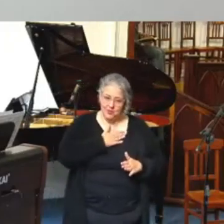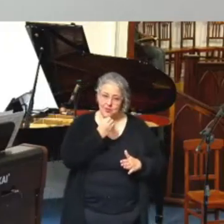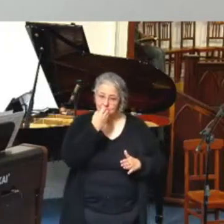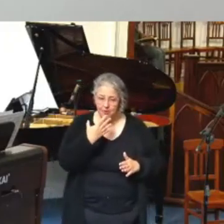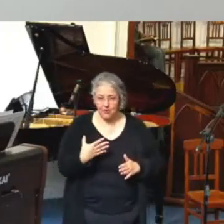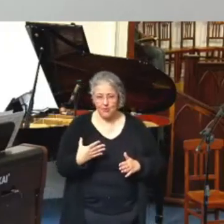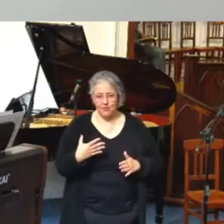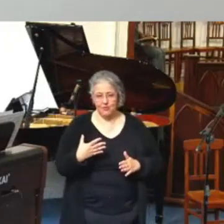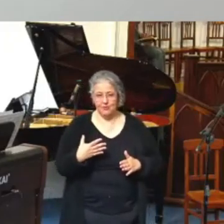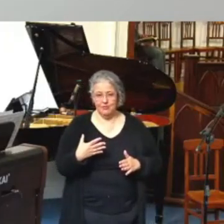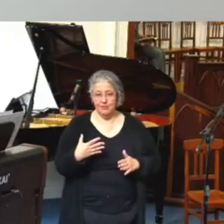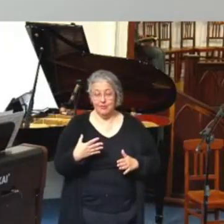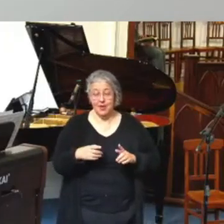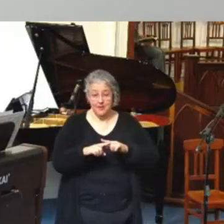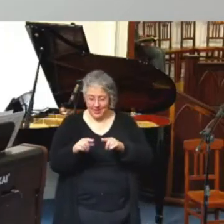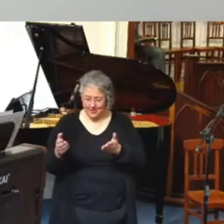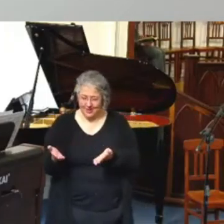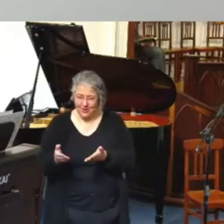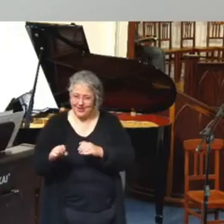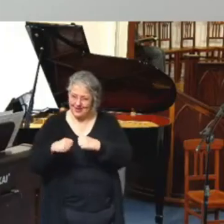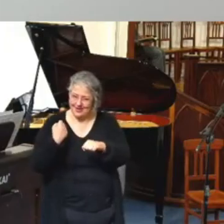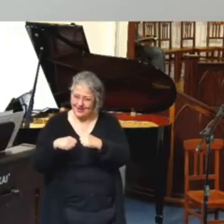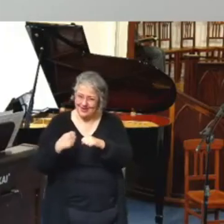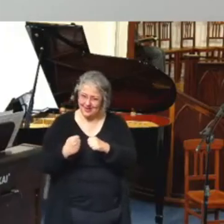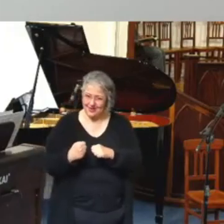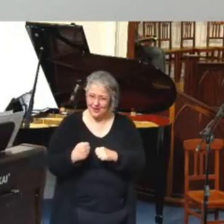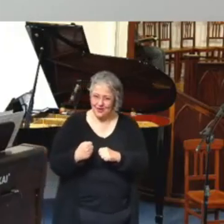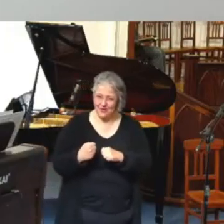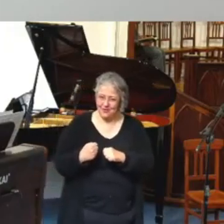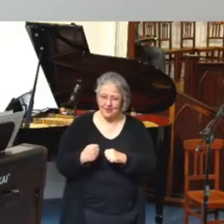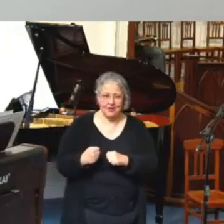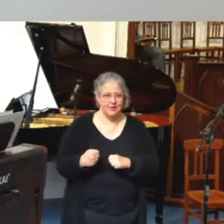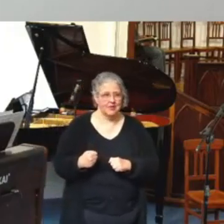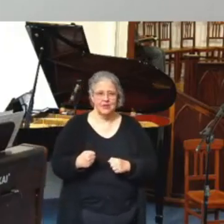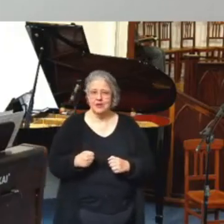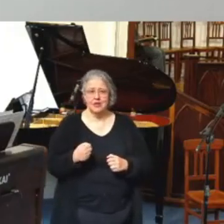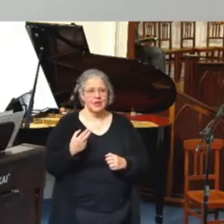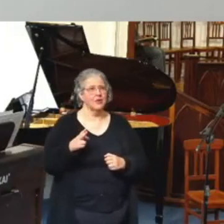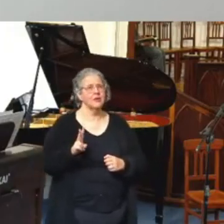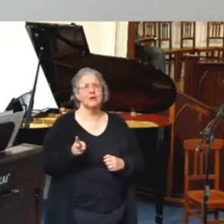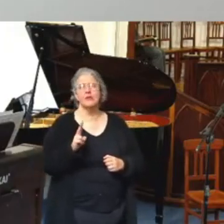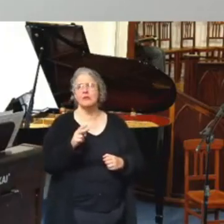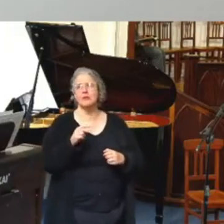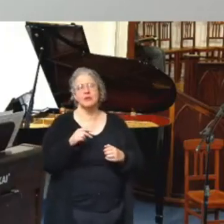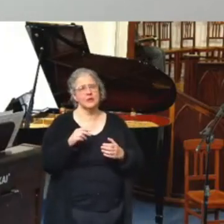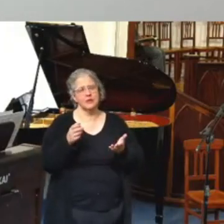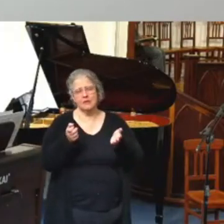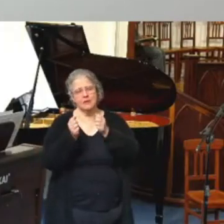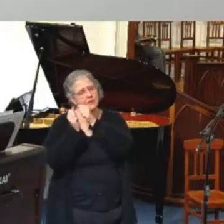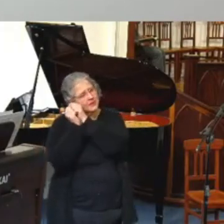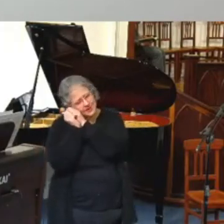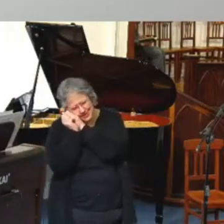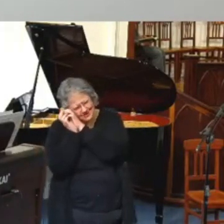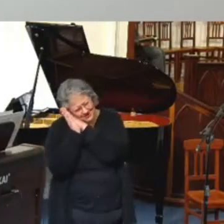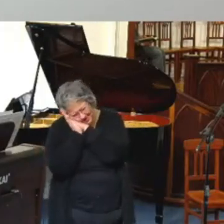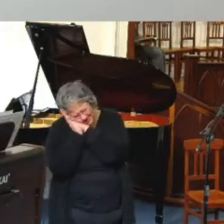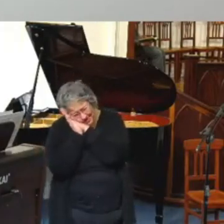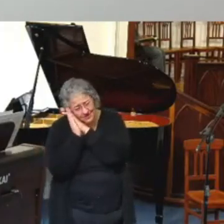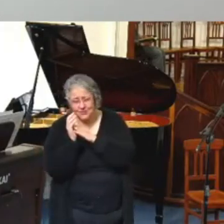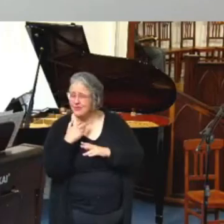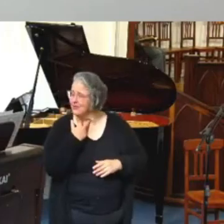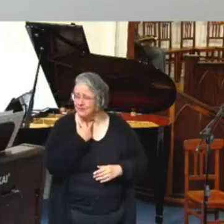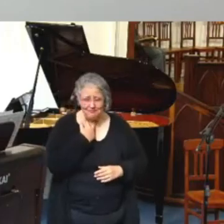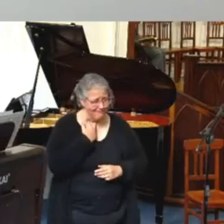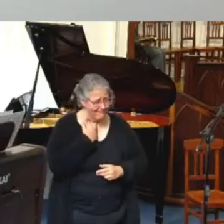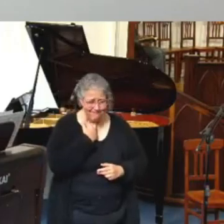descansar. E por não descansar, ele diz que ele está envelhecendo. Ele está envelhecendo de tanto gemer.